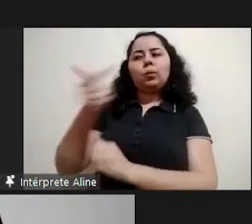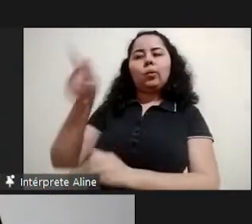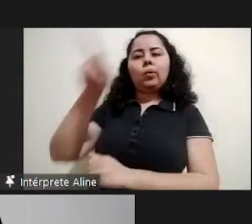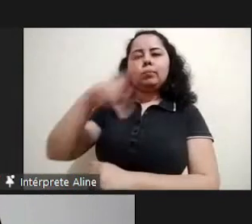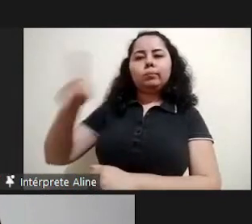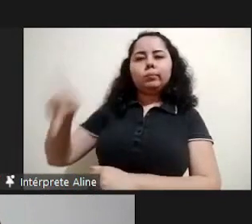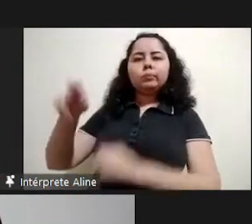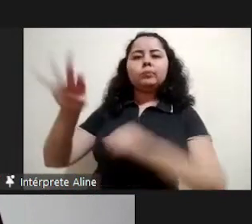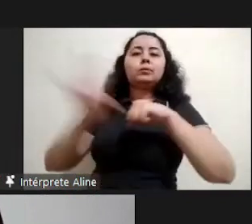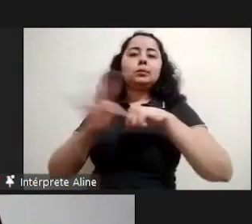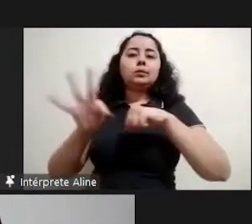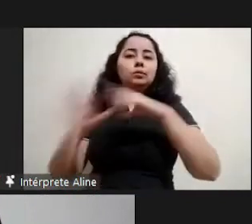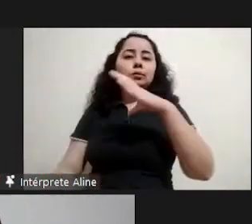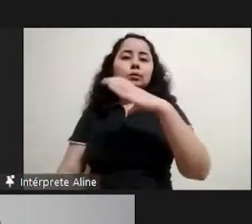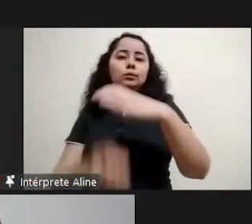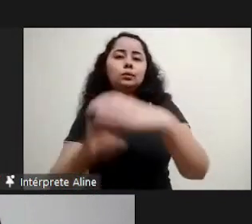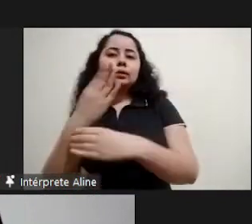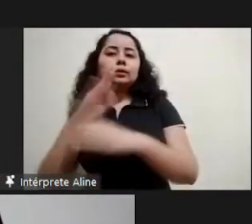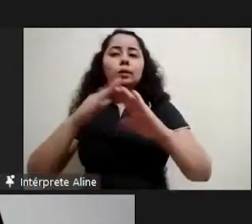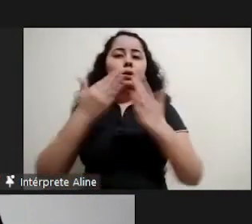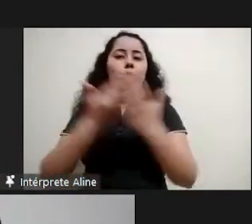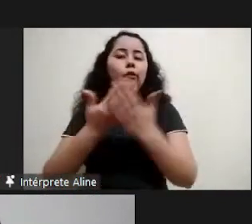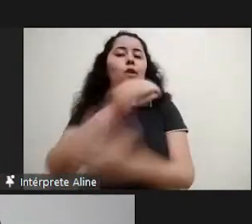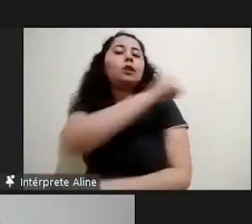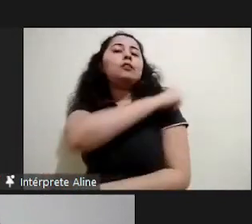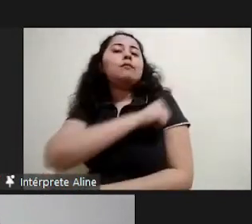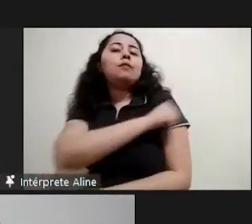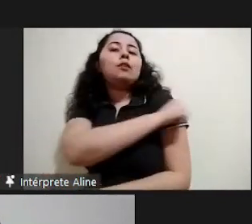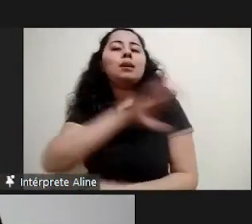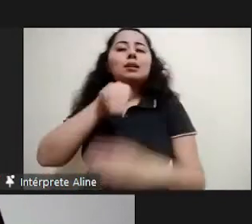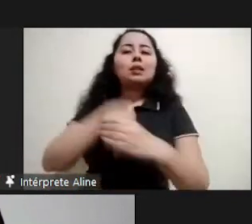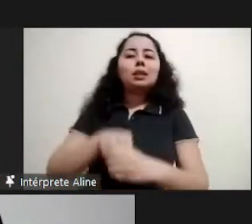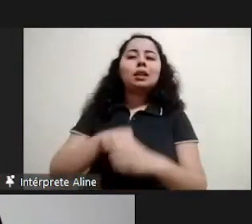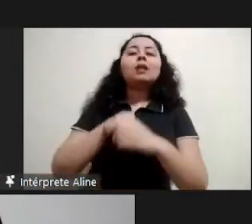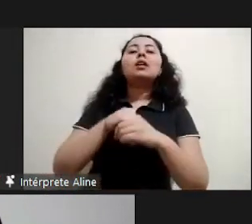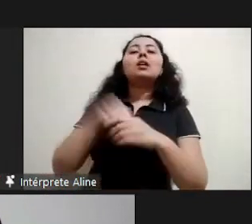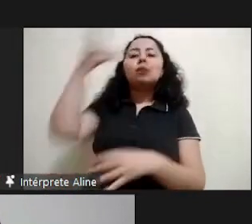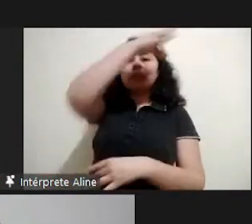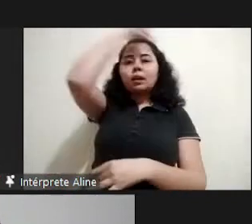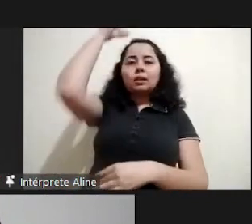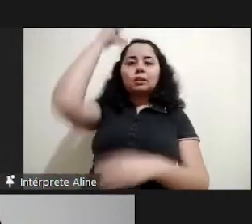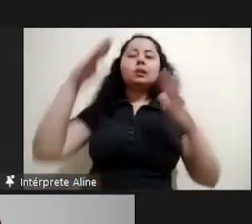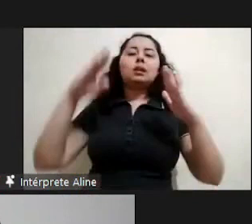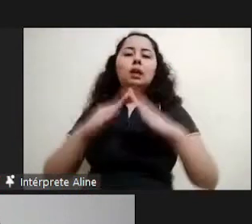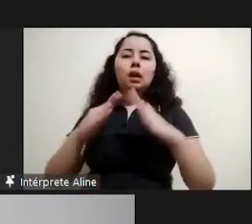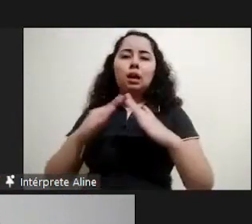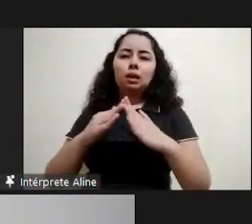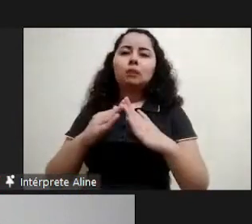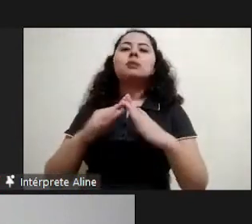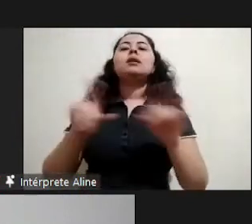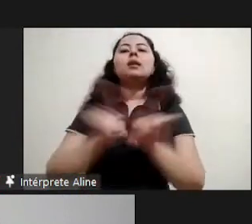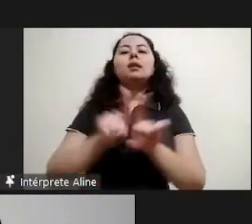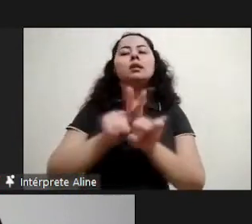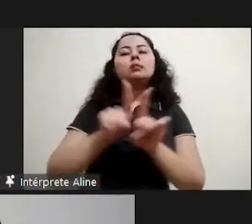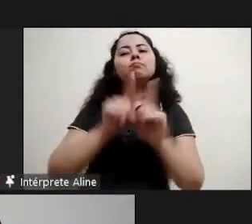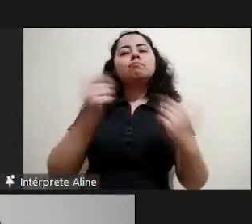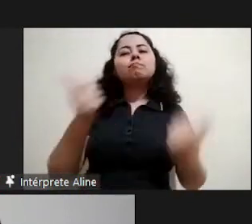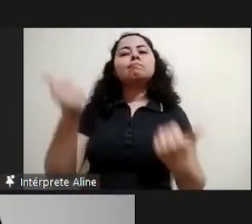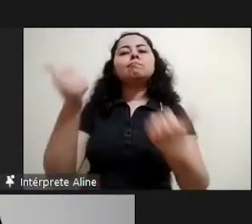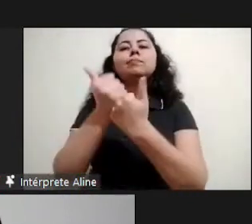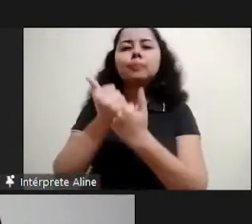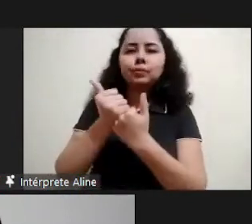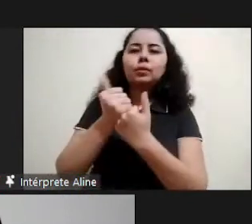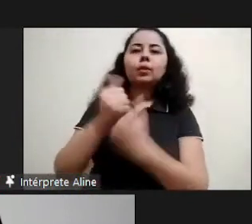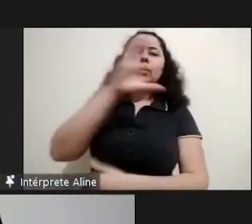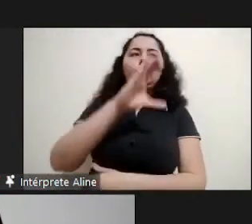Casa. No projeto da Casa de Parto, foi vice-coordenadora por 4 anos, coordenadora para outros